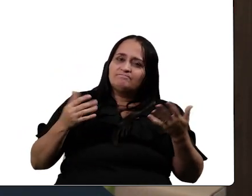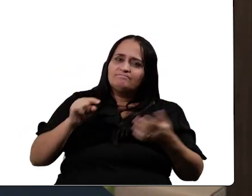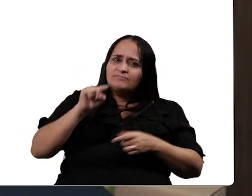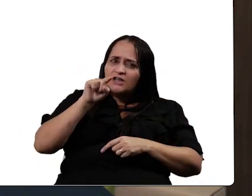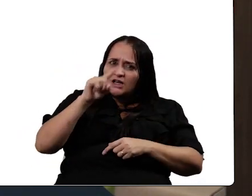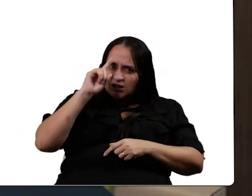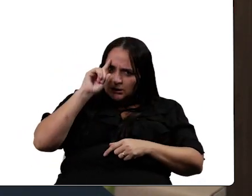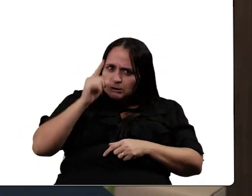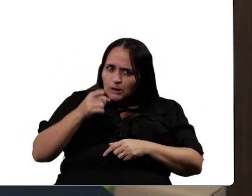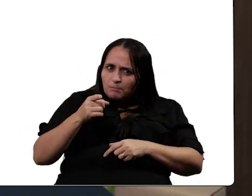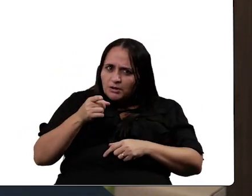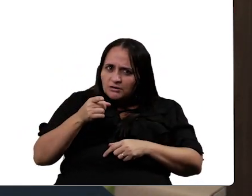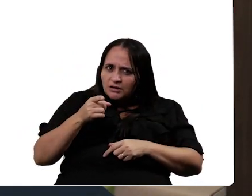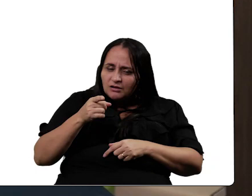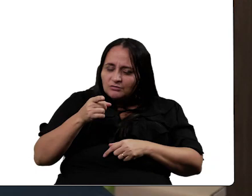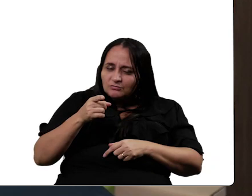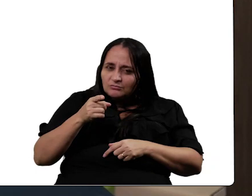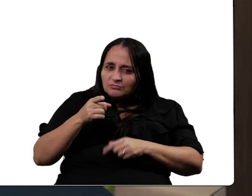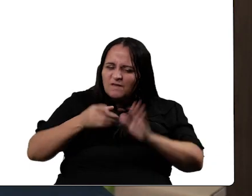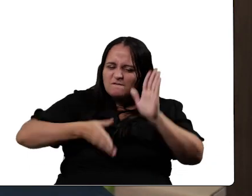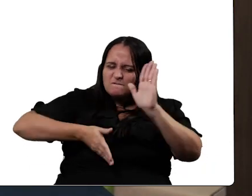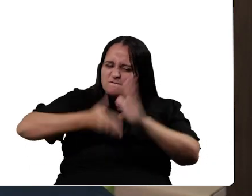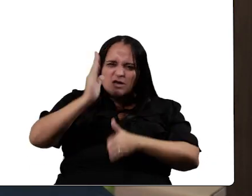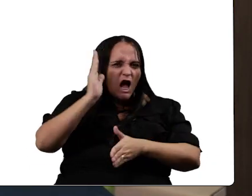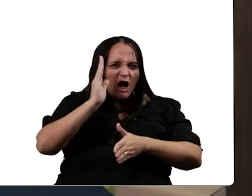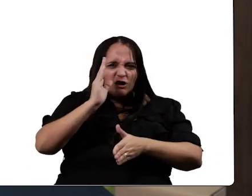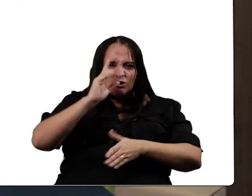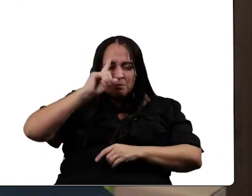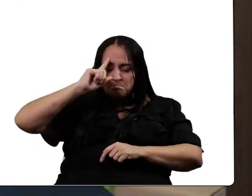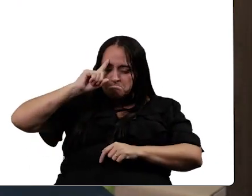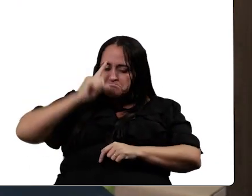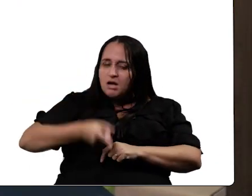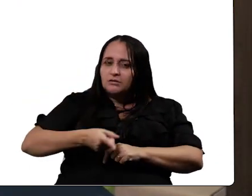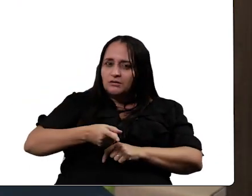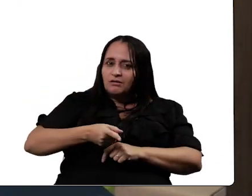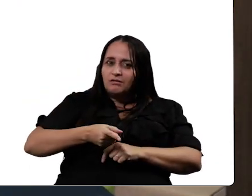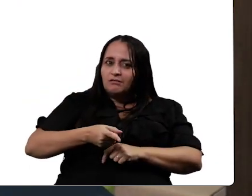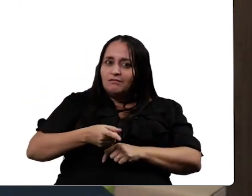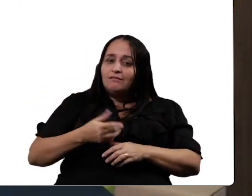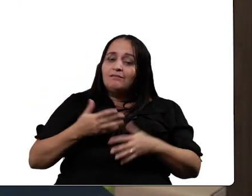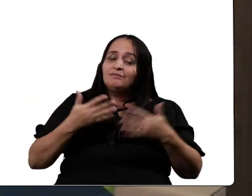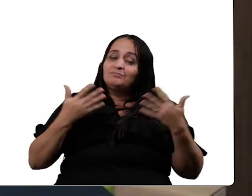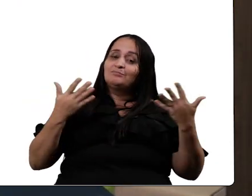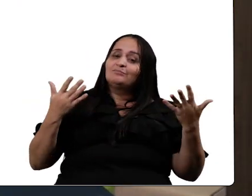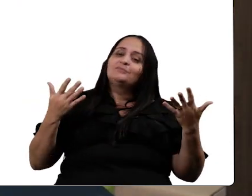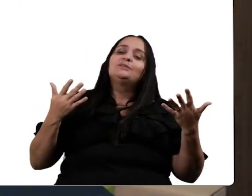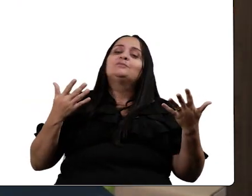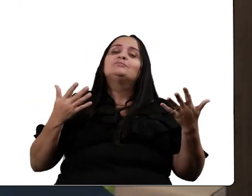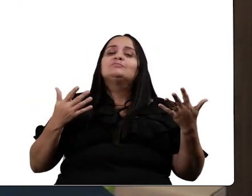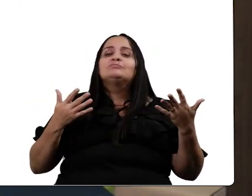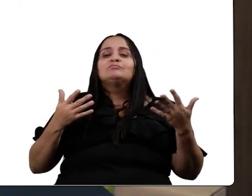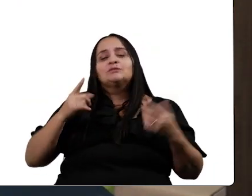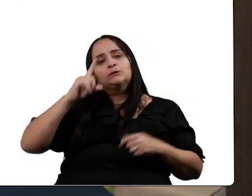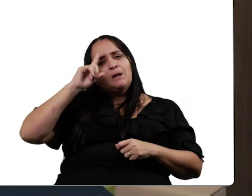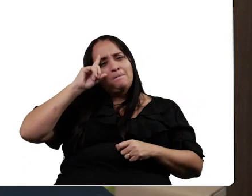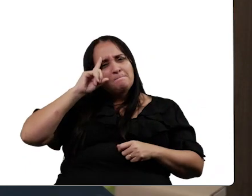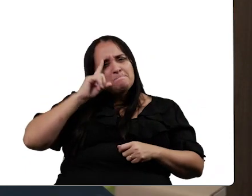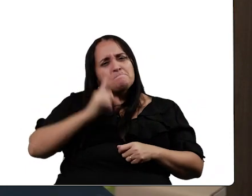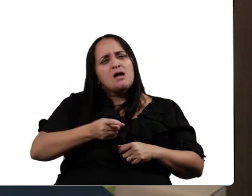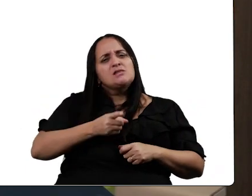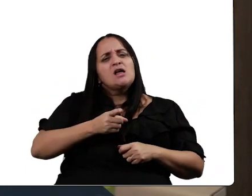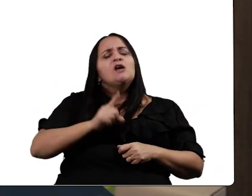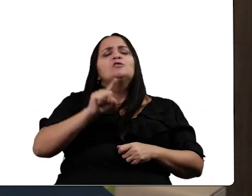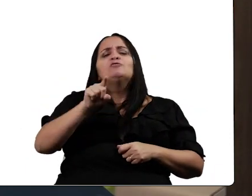está dando uma ordem? Tá mandando você viajar pelo Brasil. Redescubra. Mandando